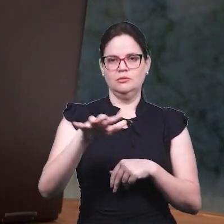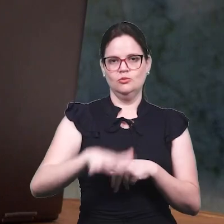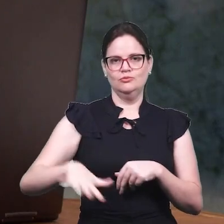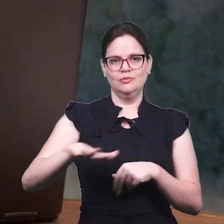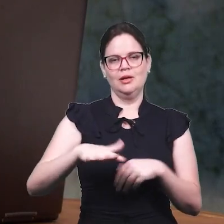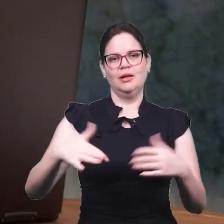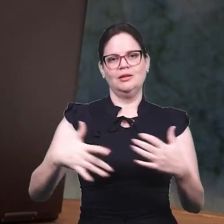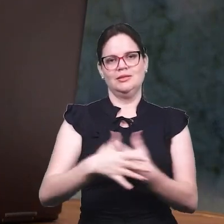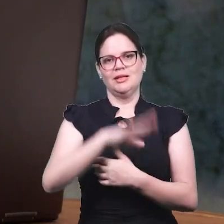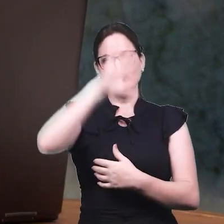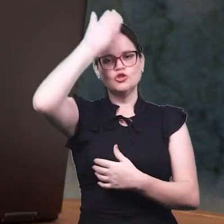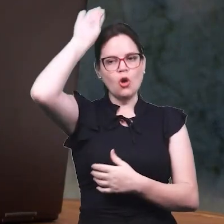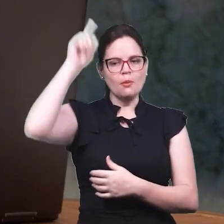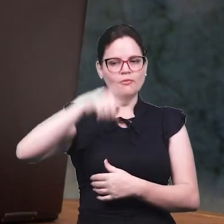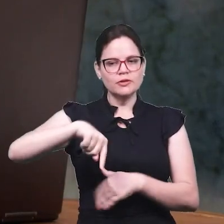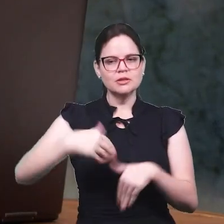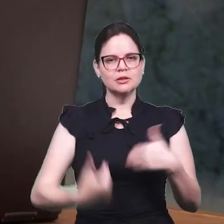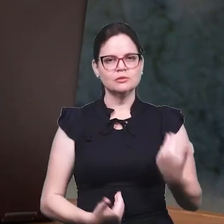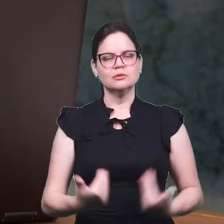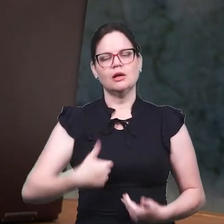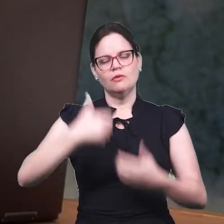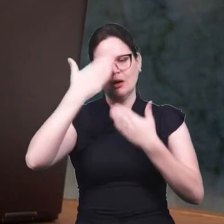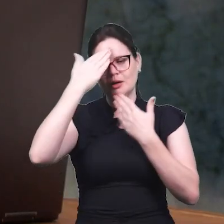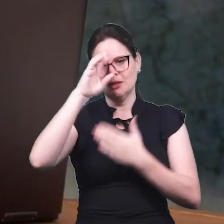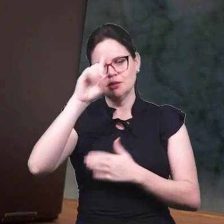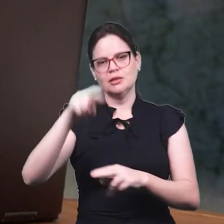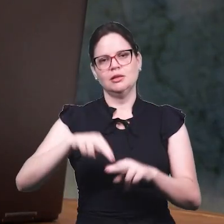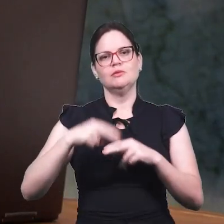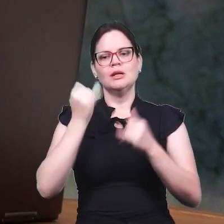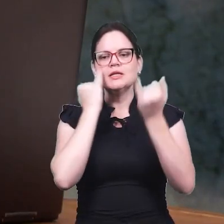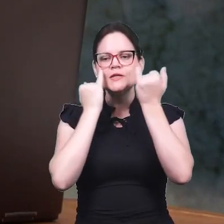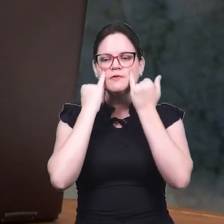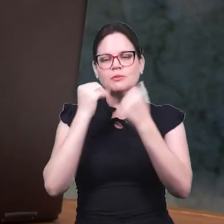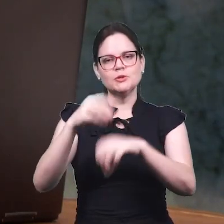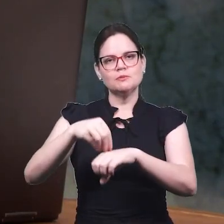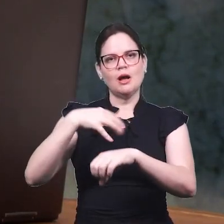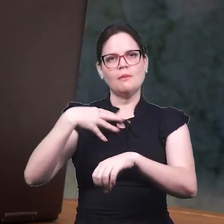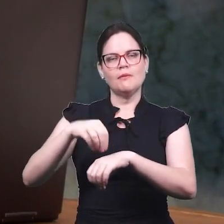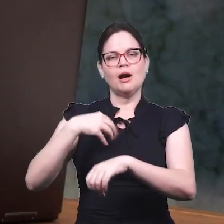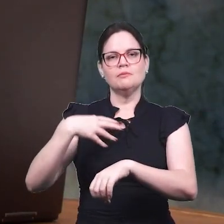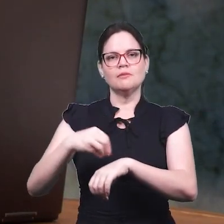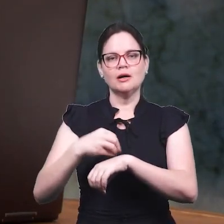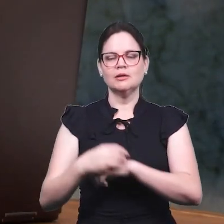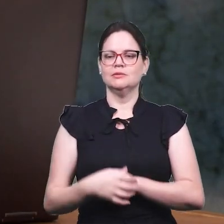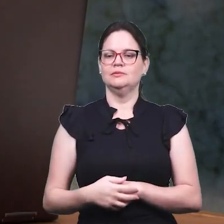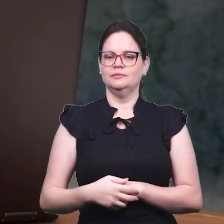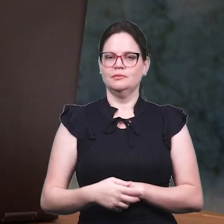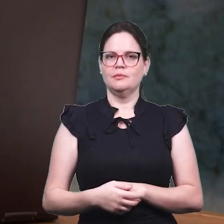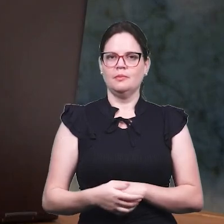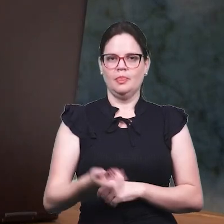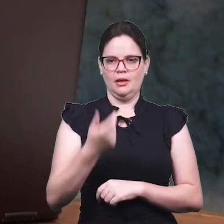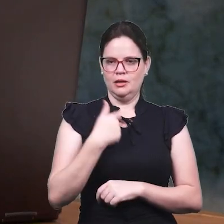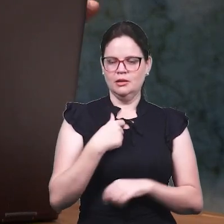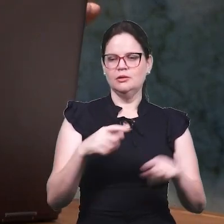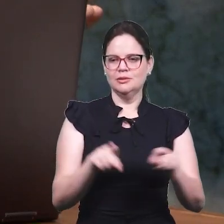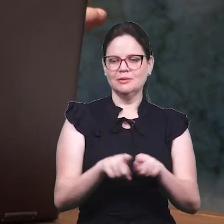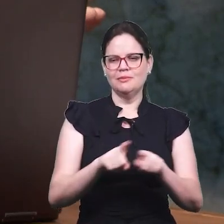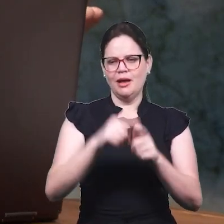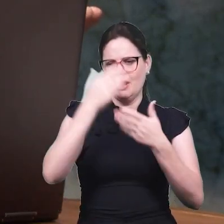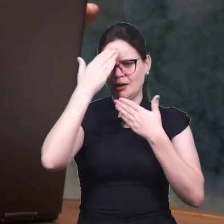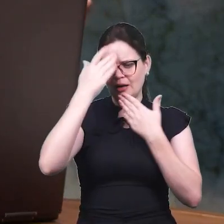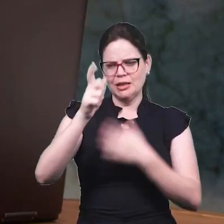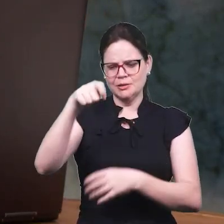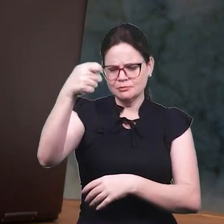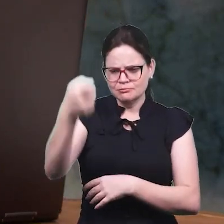por esta igreja, da qual ele tinha informações, e se sentia também devedor a